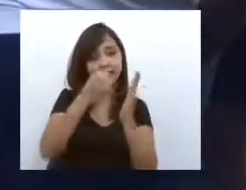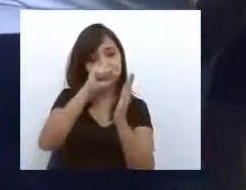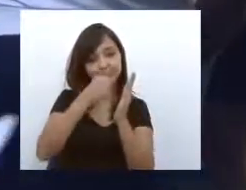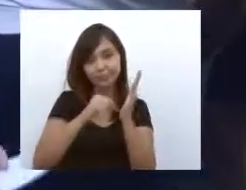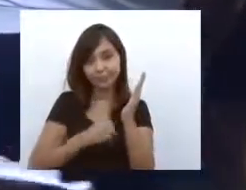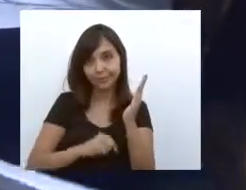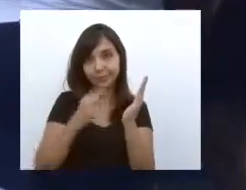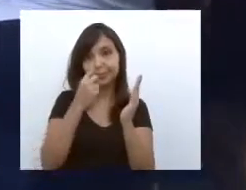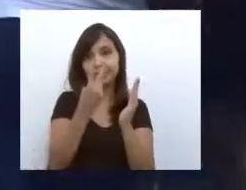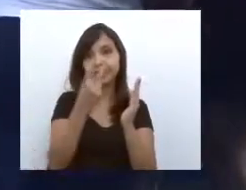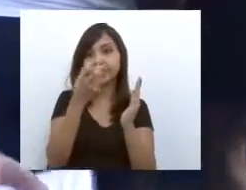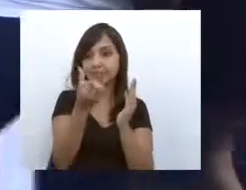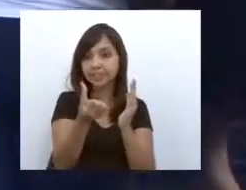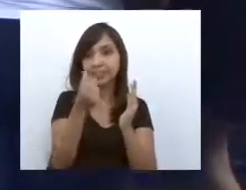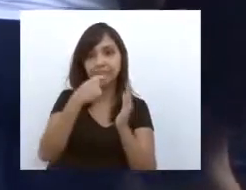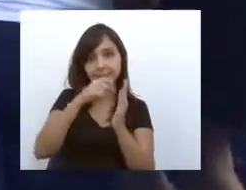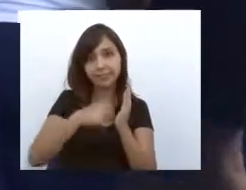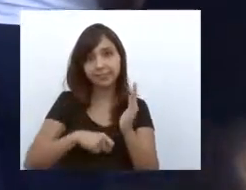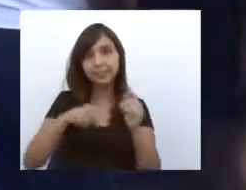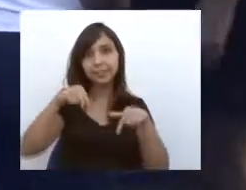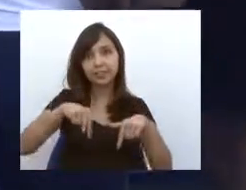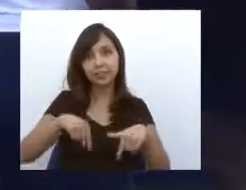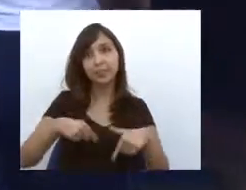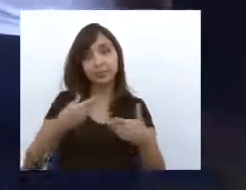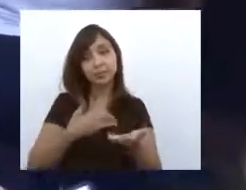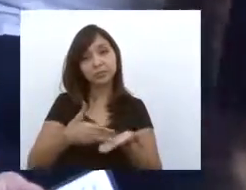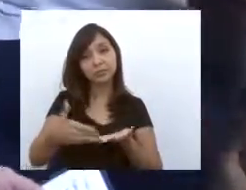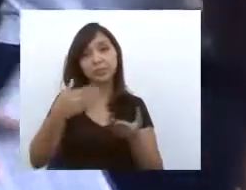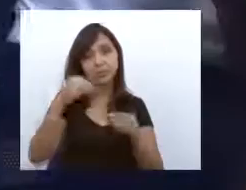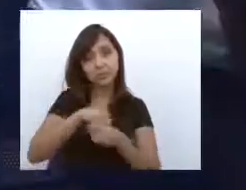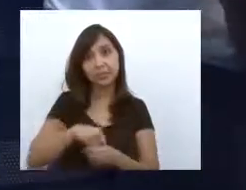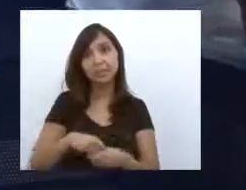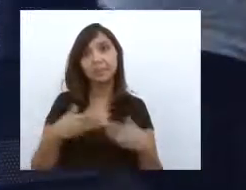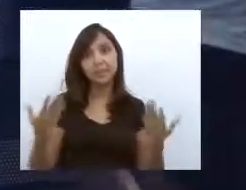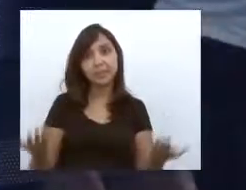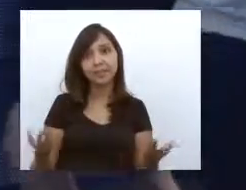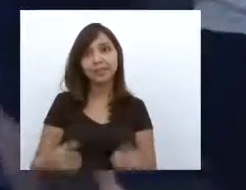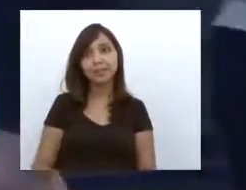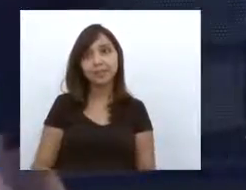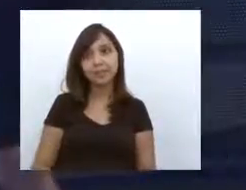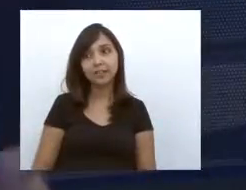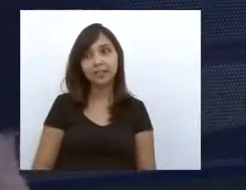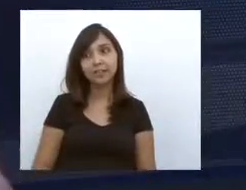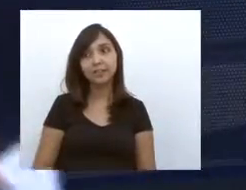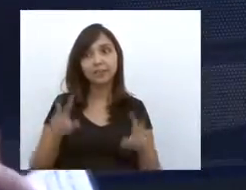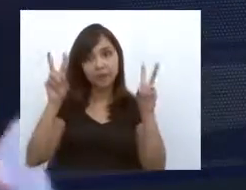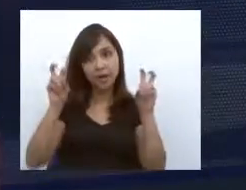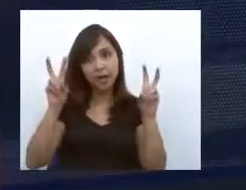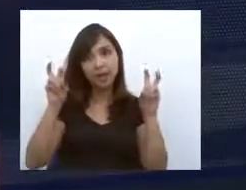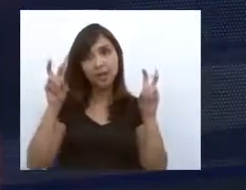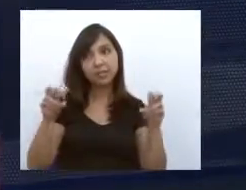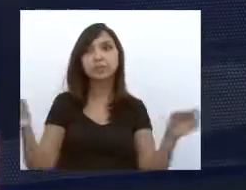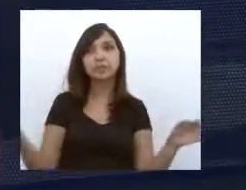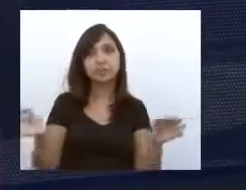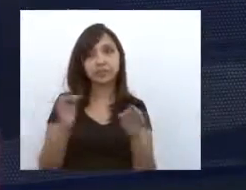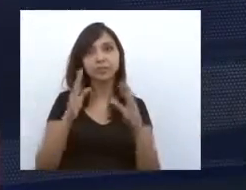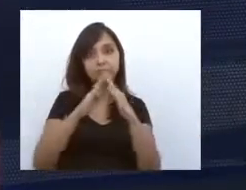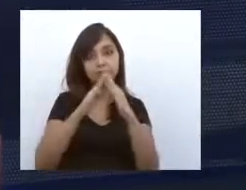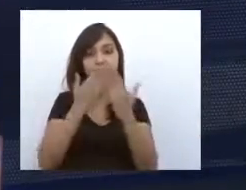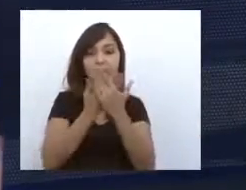itens, dos 26 itens que estavam previstos. Portanto, o assunto do dia foi justamente o fechamento